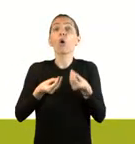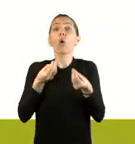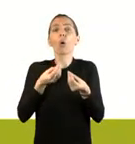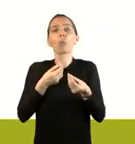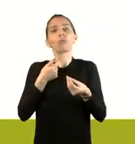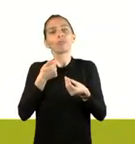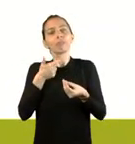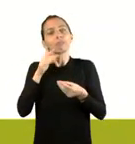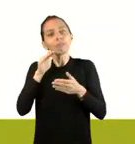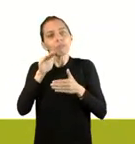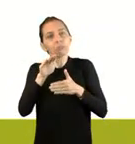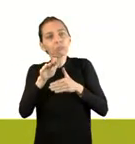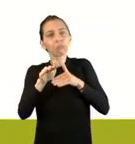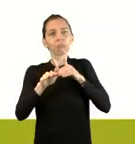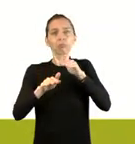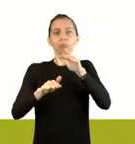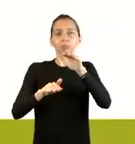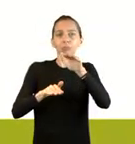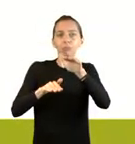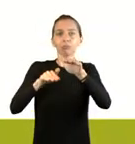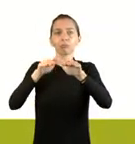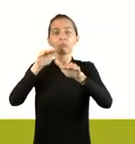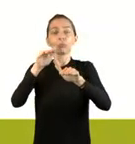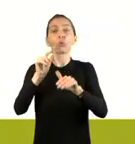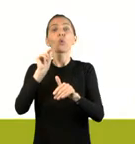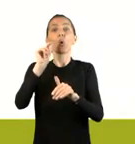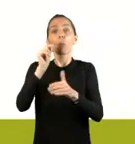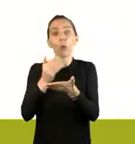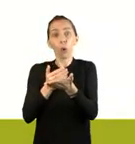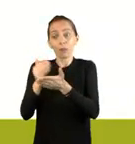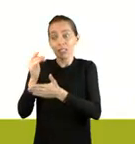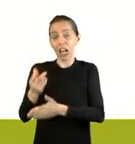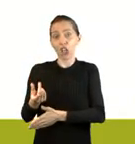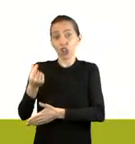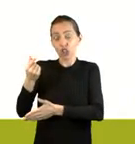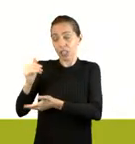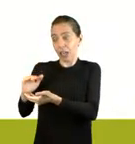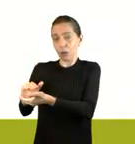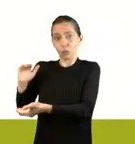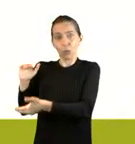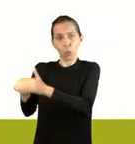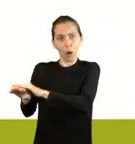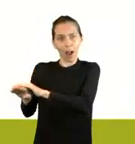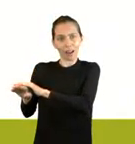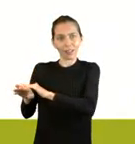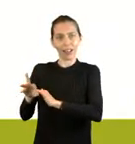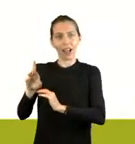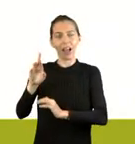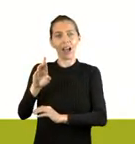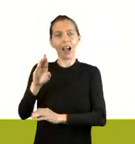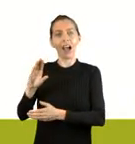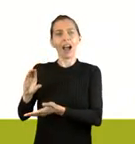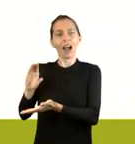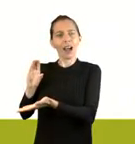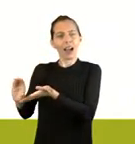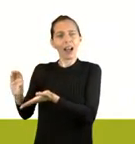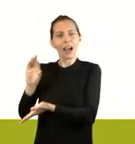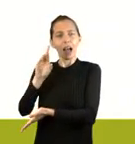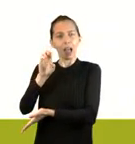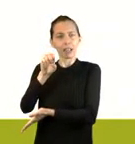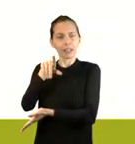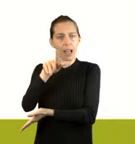Quais os primeiros? Reserva financeira. Se acontecer alguma coisa com você, não é importante que seus